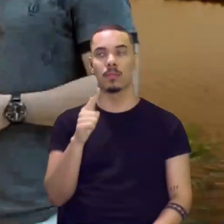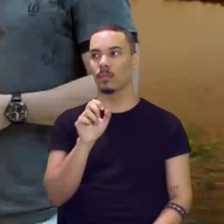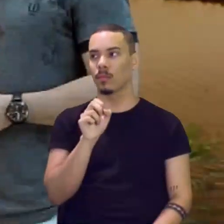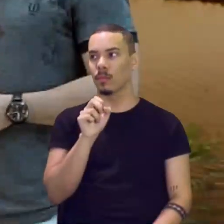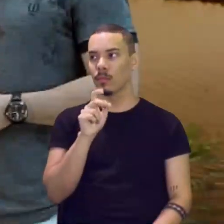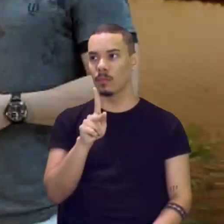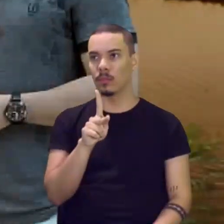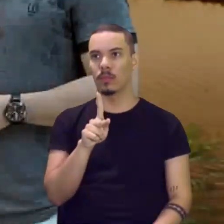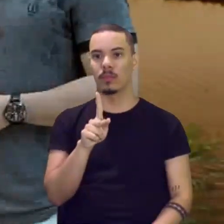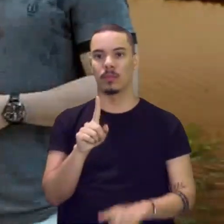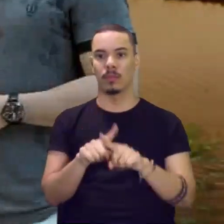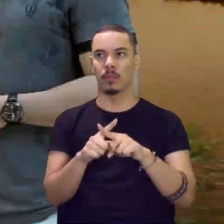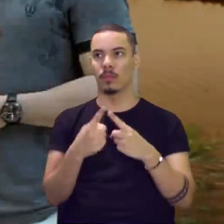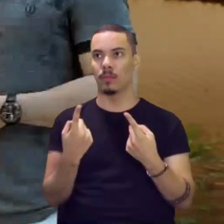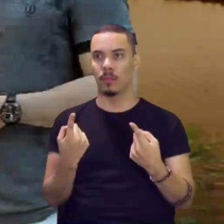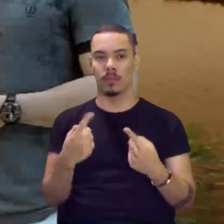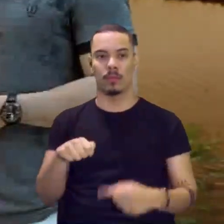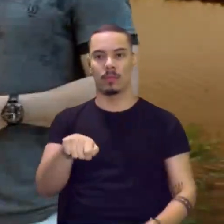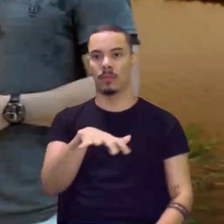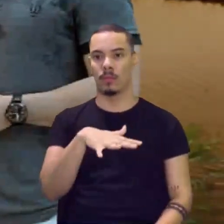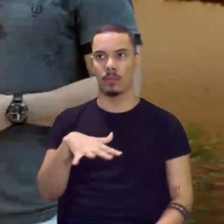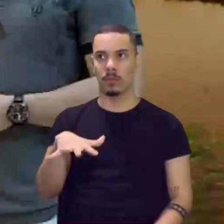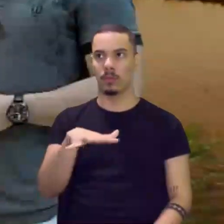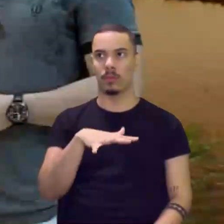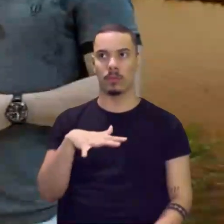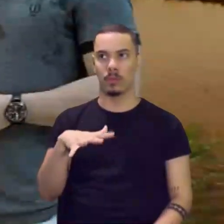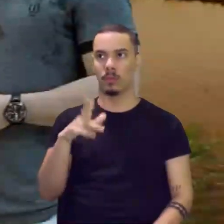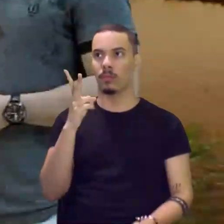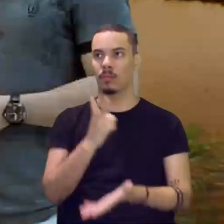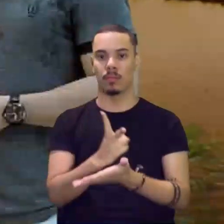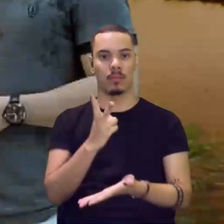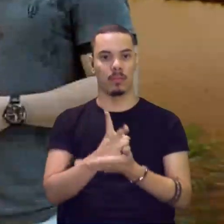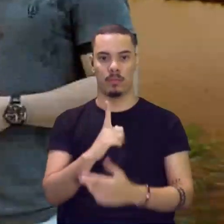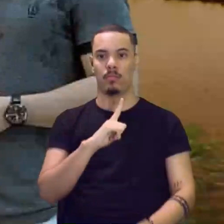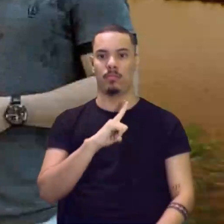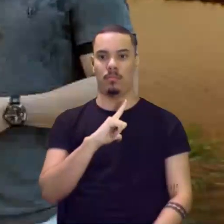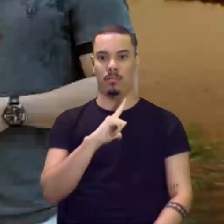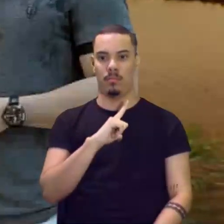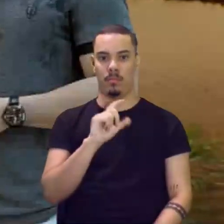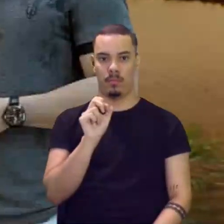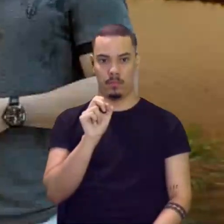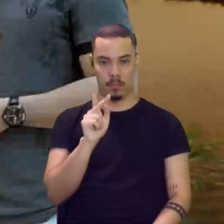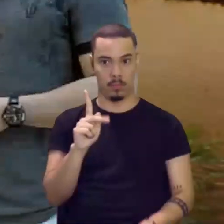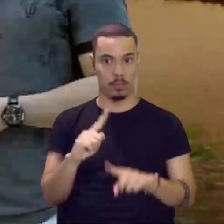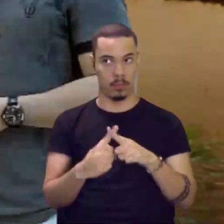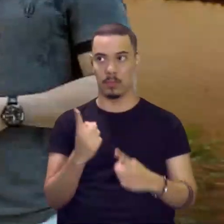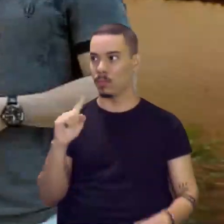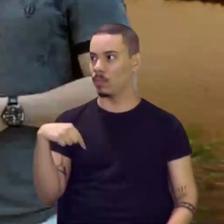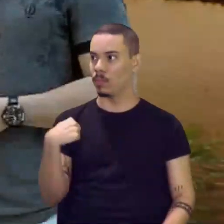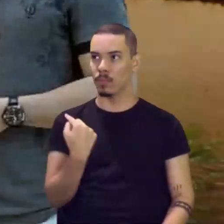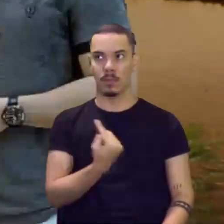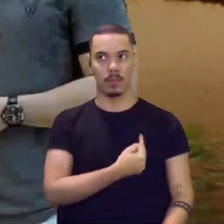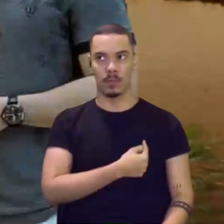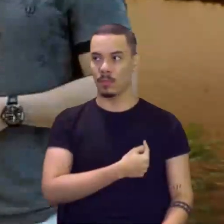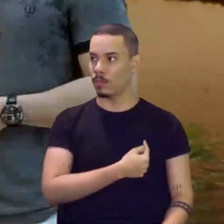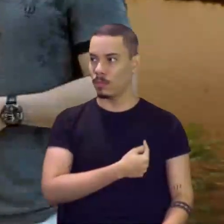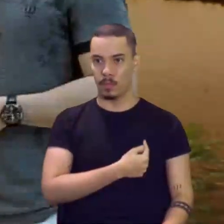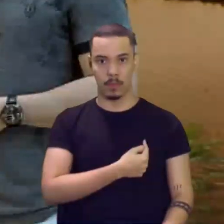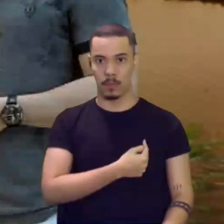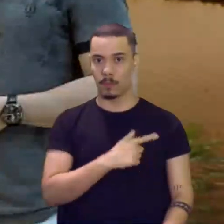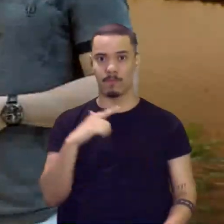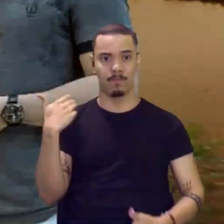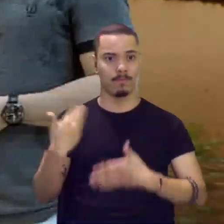ok? Mas o espaço em si sempre esteve aí, ok? Agora nós que, ao longo do